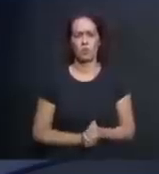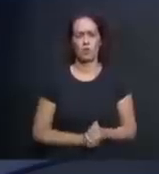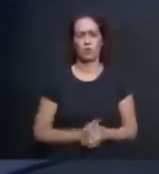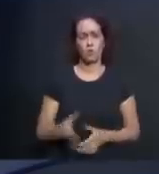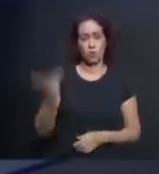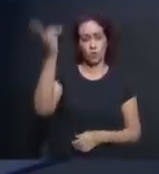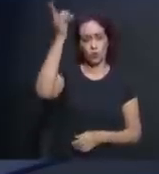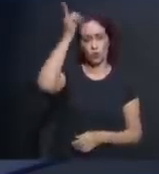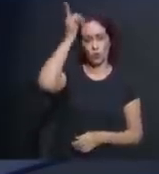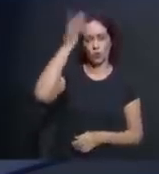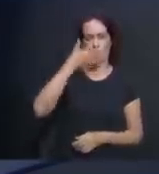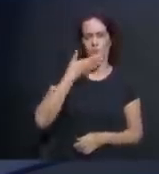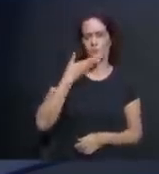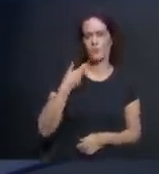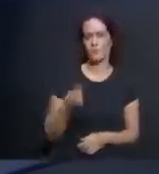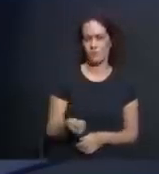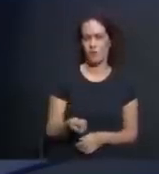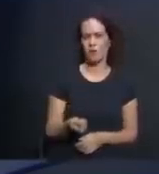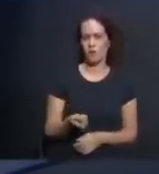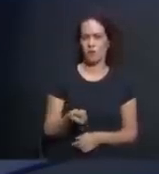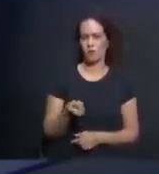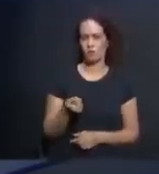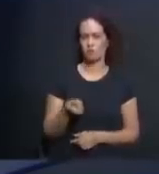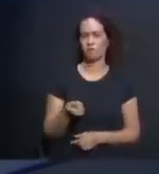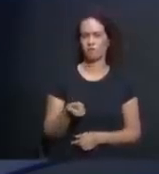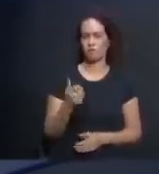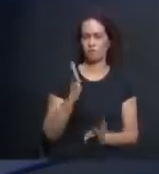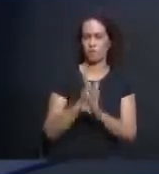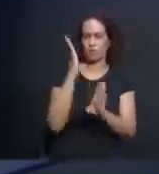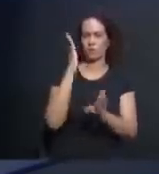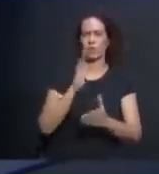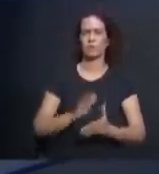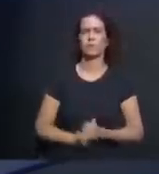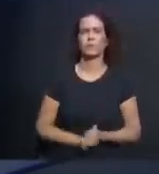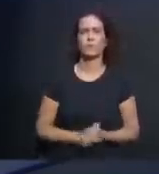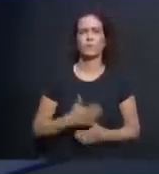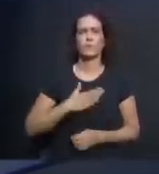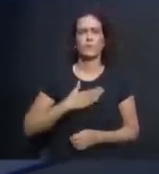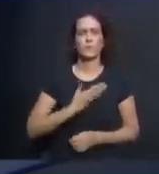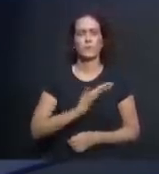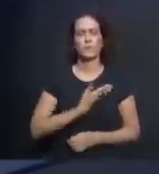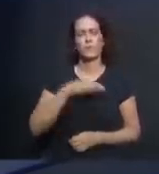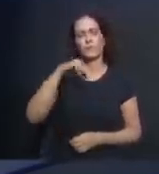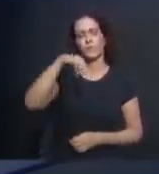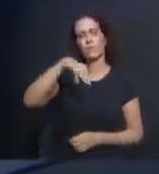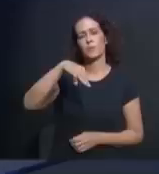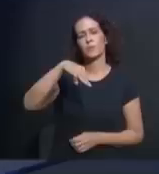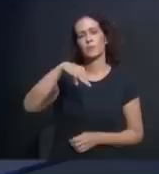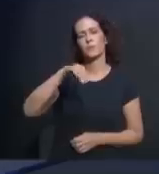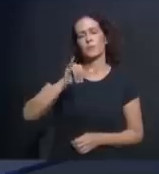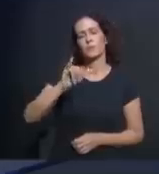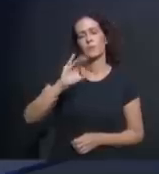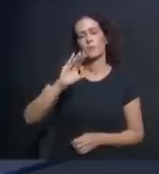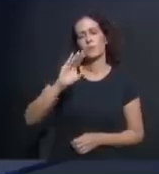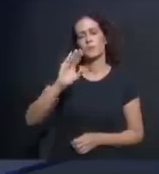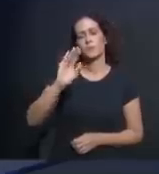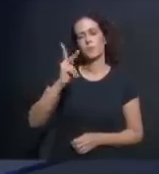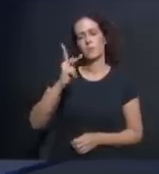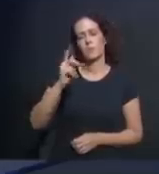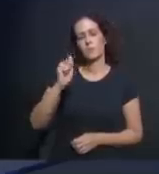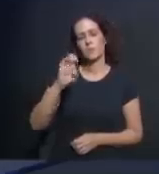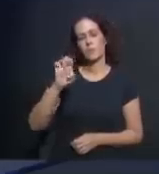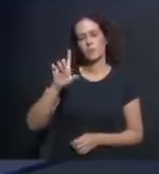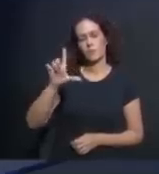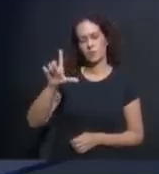Tem uma imagem aí do meu amigo Michael Jordan? Se tiver, coloque aqui, por favor. Michael Jordan, gente, Air Jordan. O cara